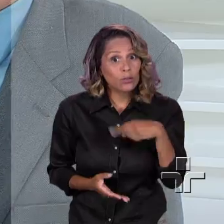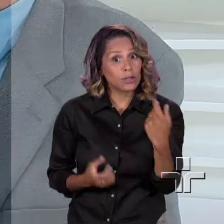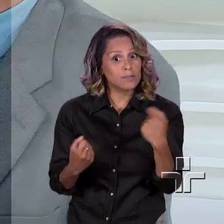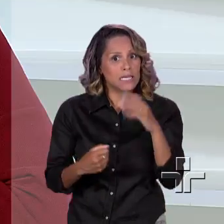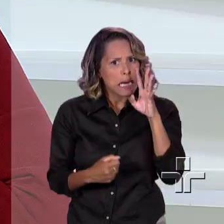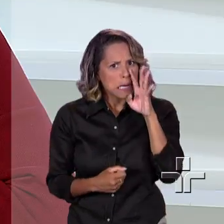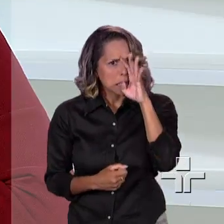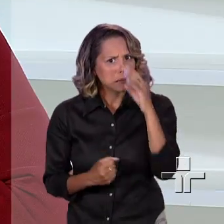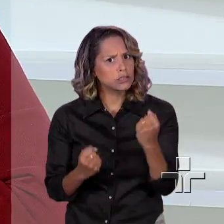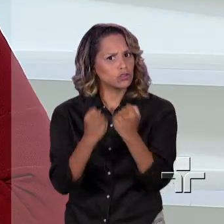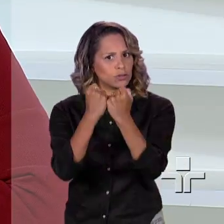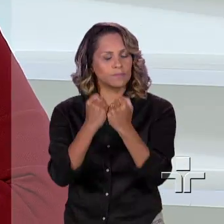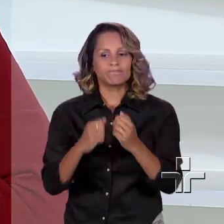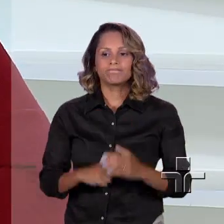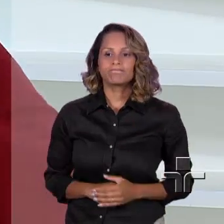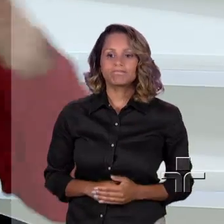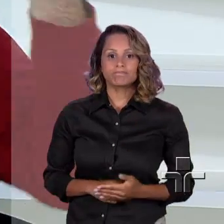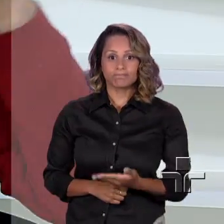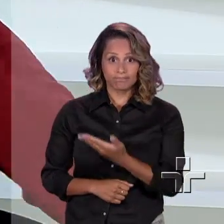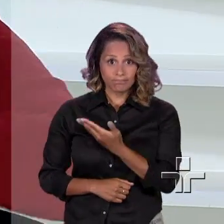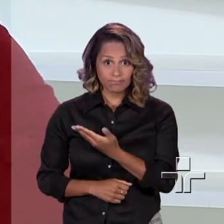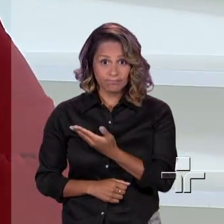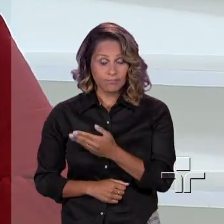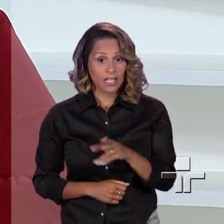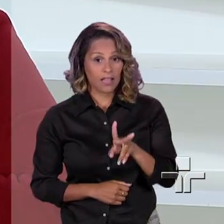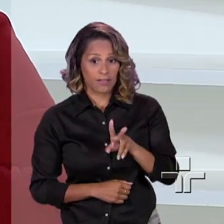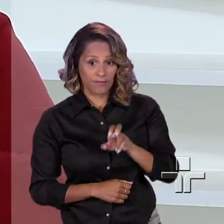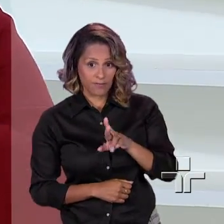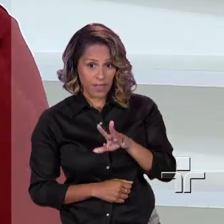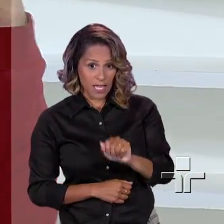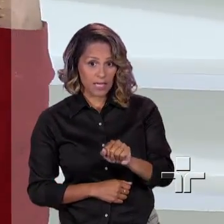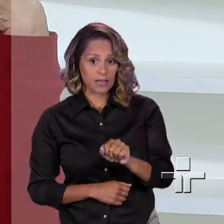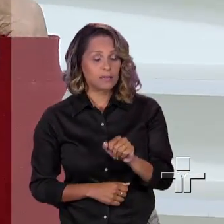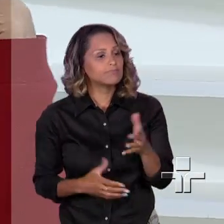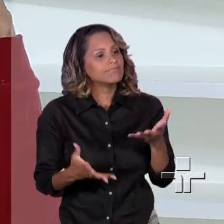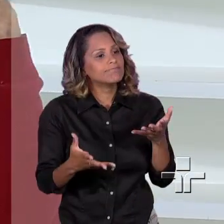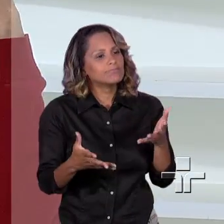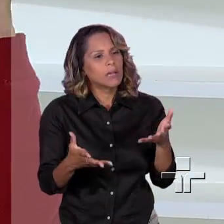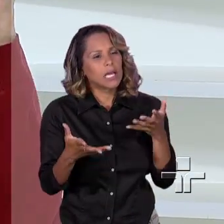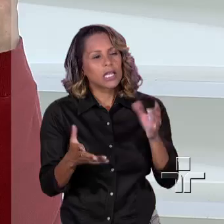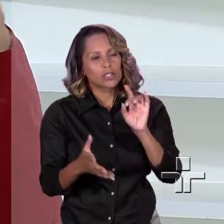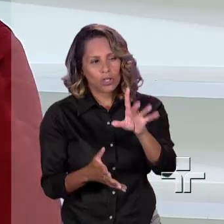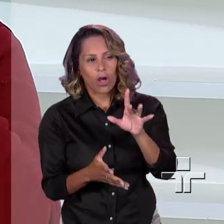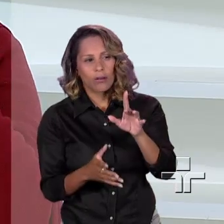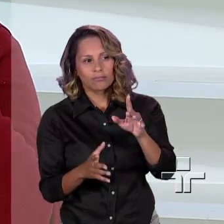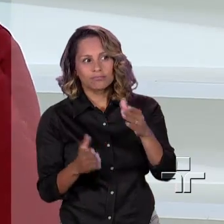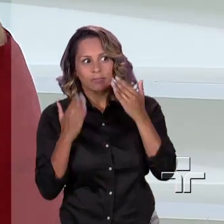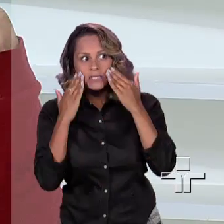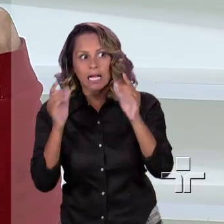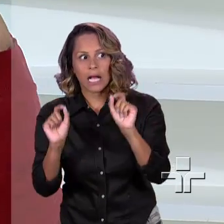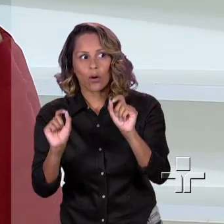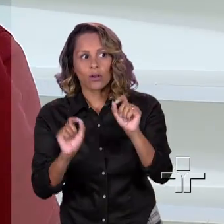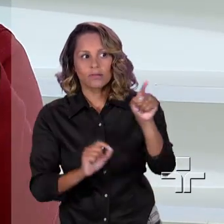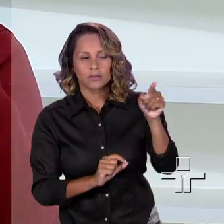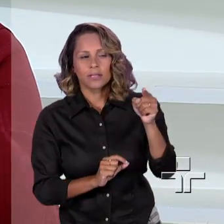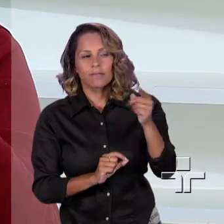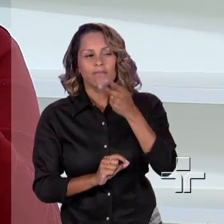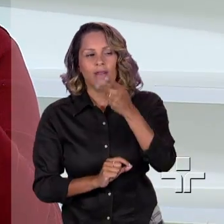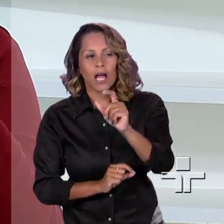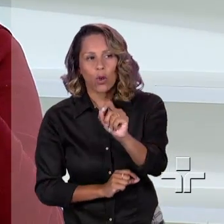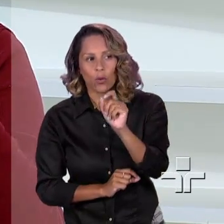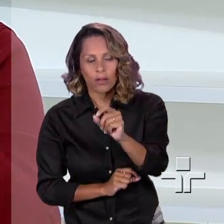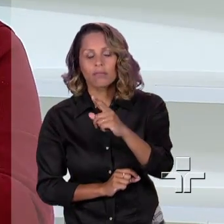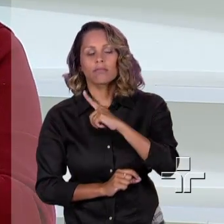Vera. Então, eu só queria ressaltar isso e você está trazendo uma coisa que interpela